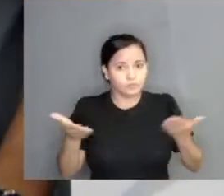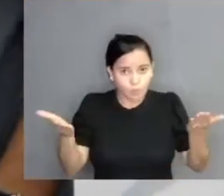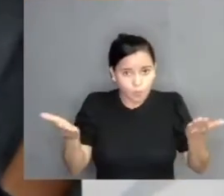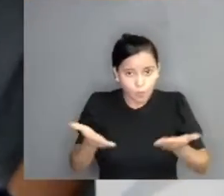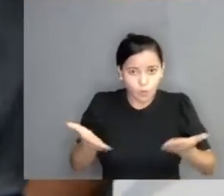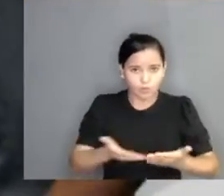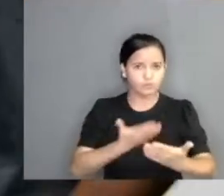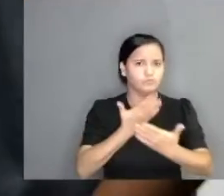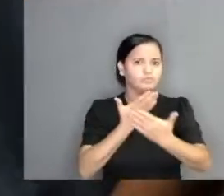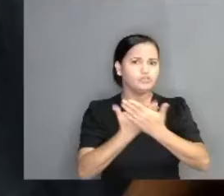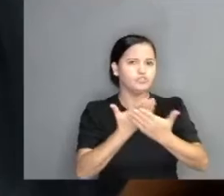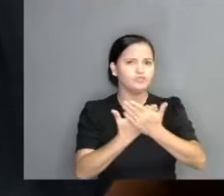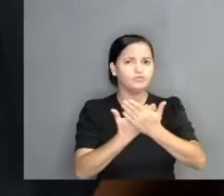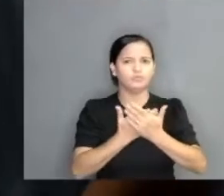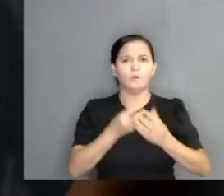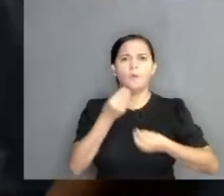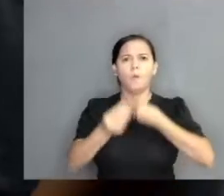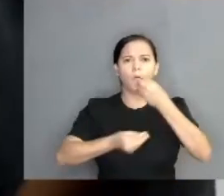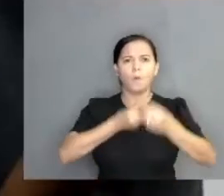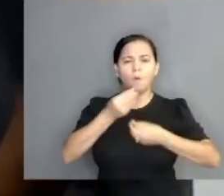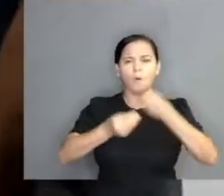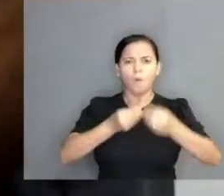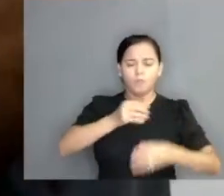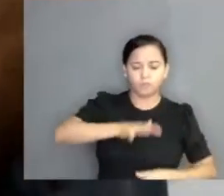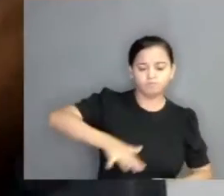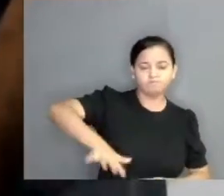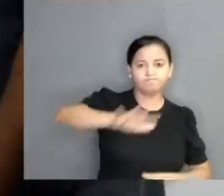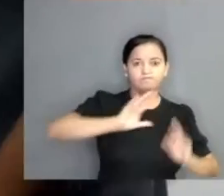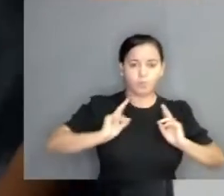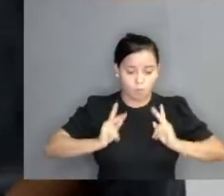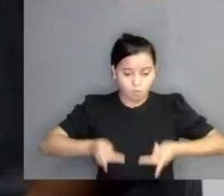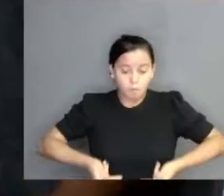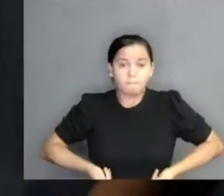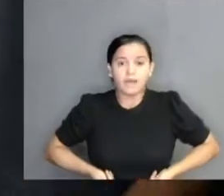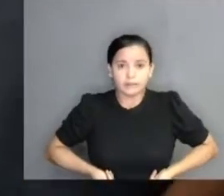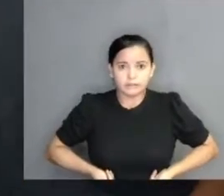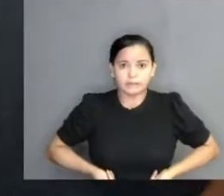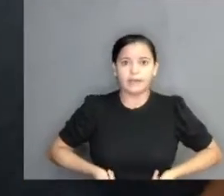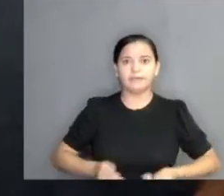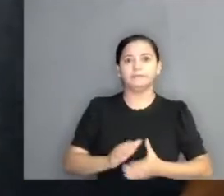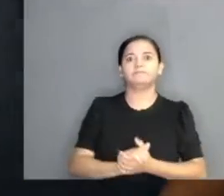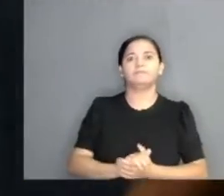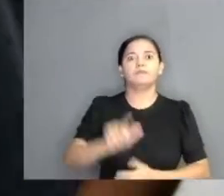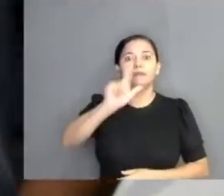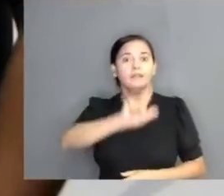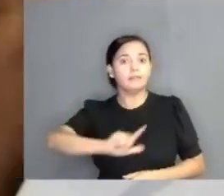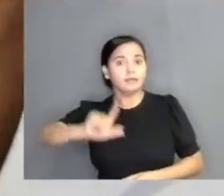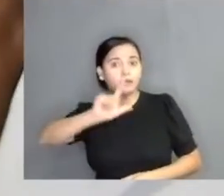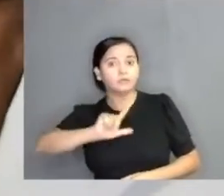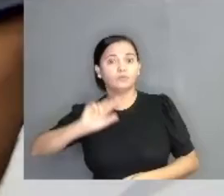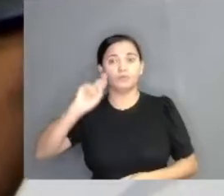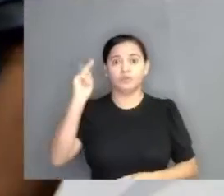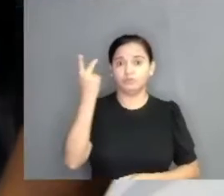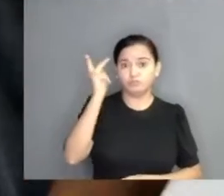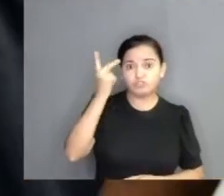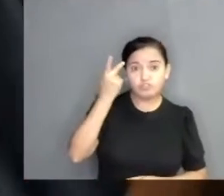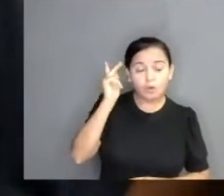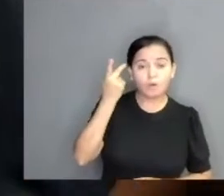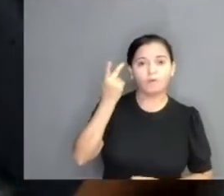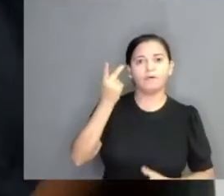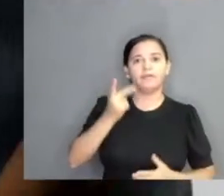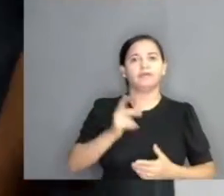de humanidades, ou seja, literatura clássica, história, dialética,